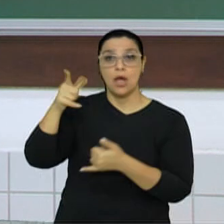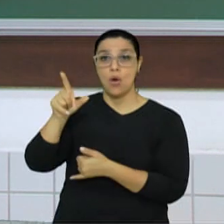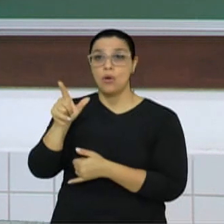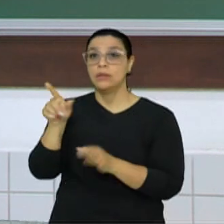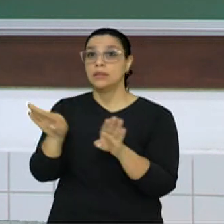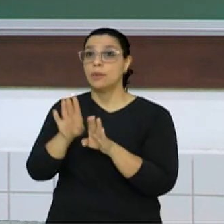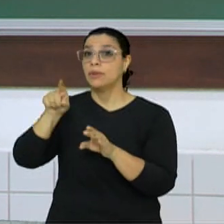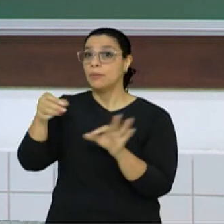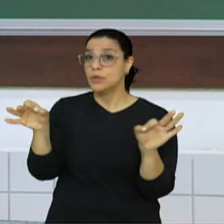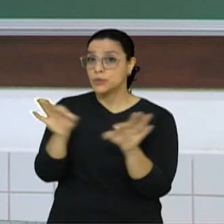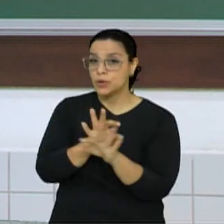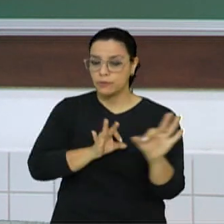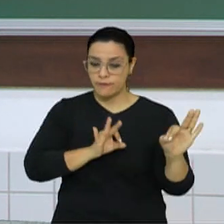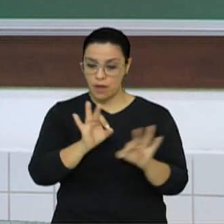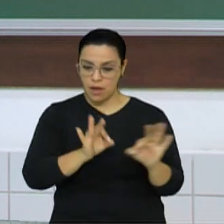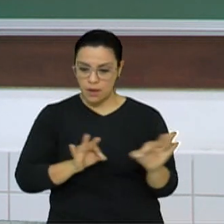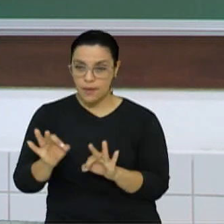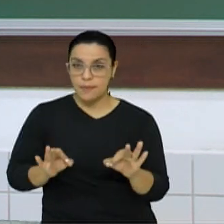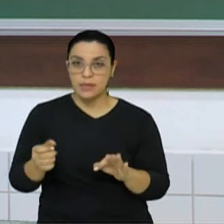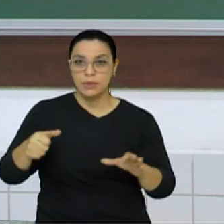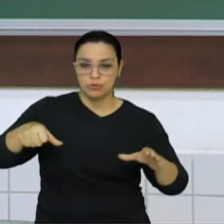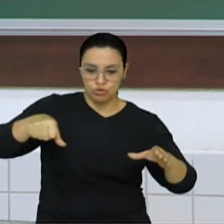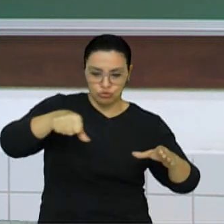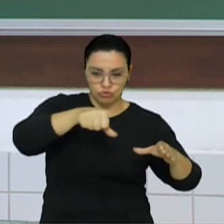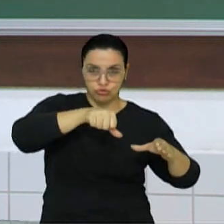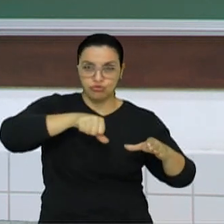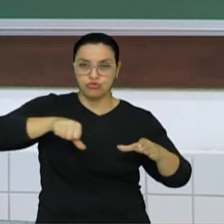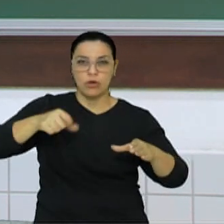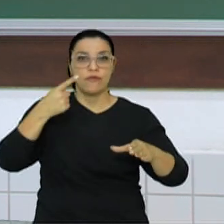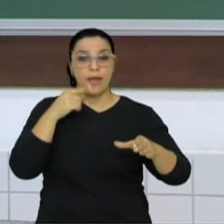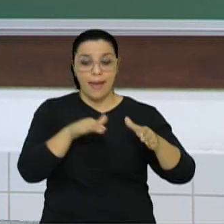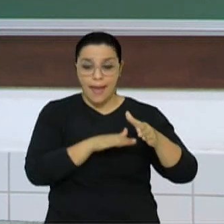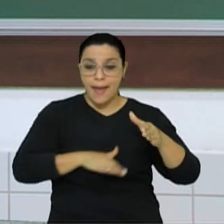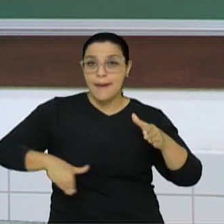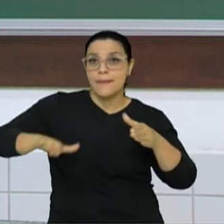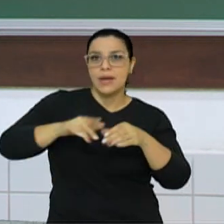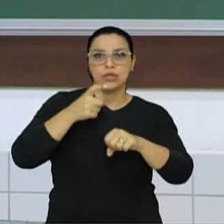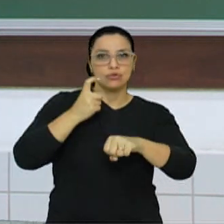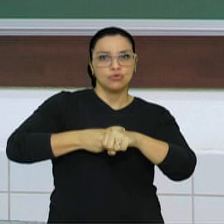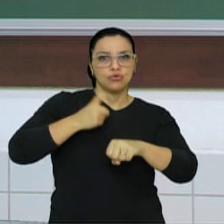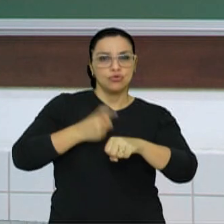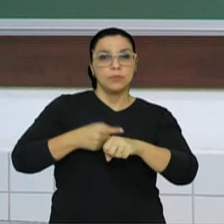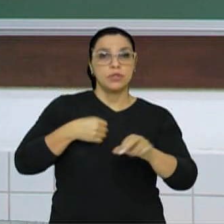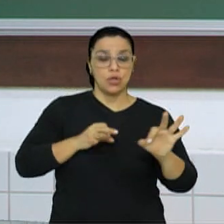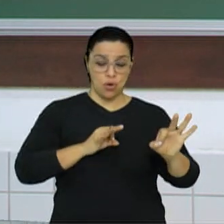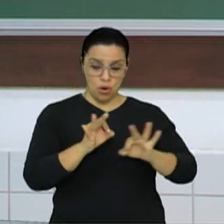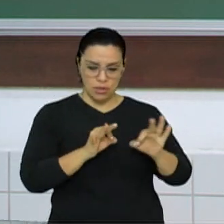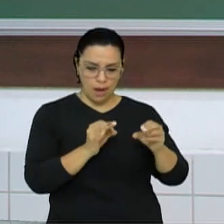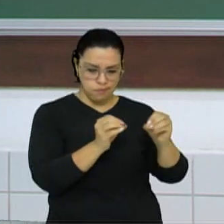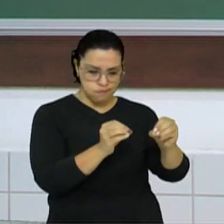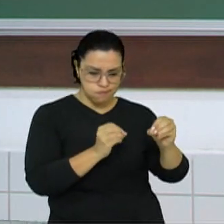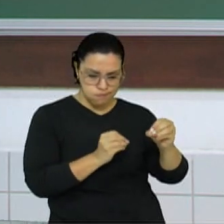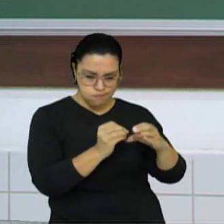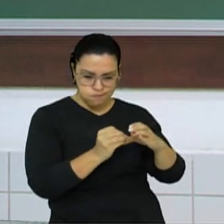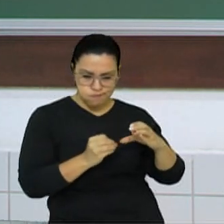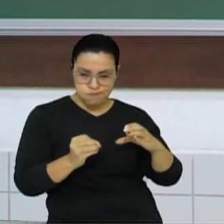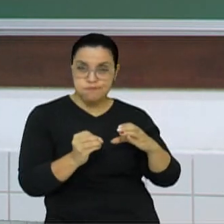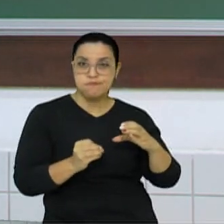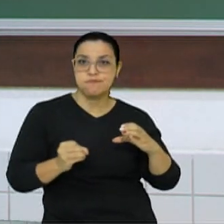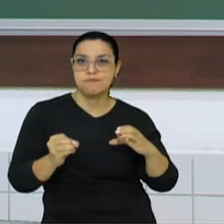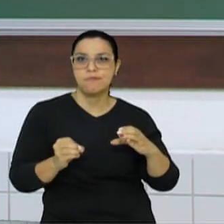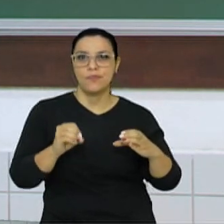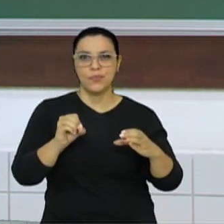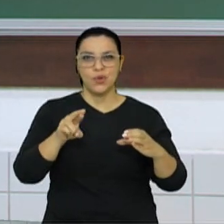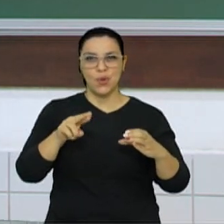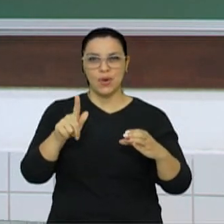metade você vai jogar depois por cima. A gente precisa criar essa basezinha mais dura, porque quando a gente começar a distribuir as organelas